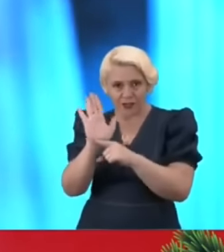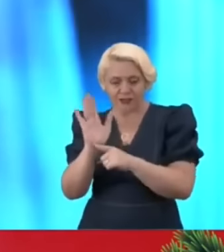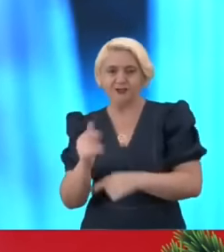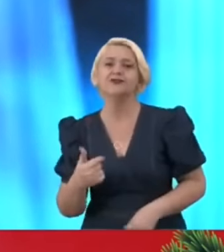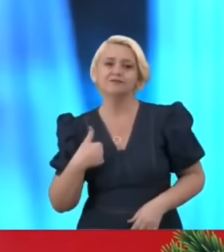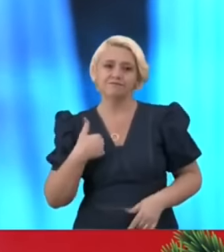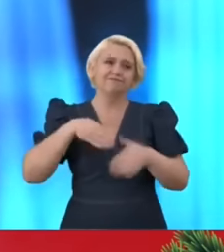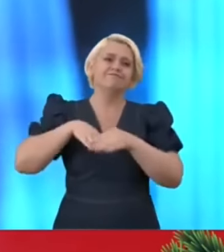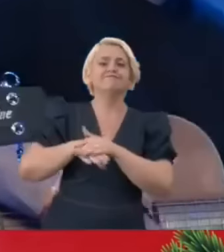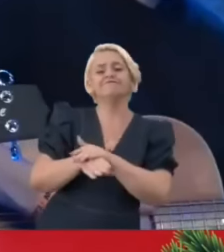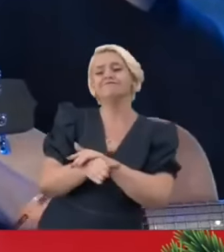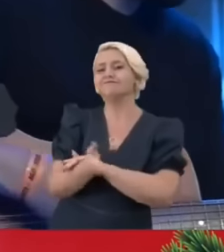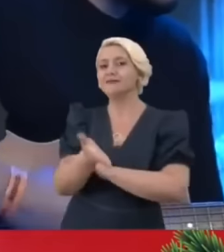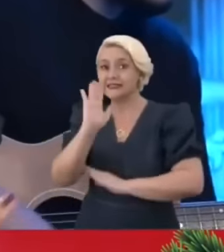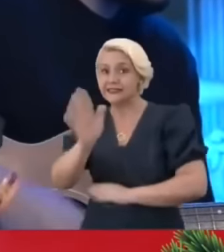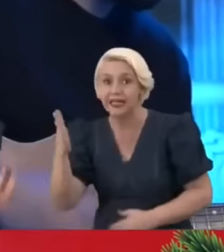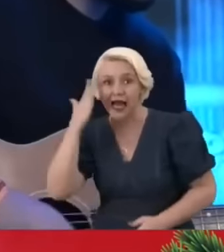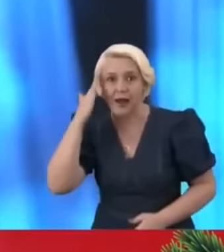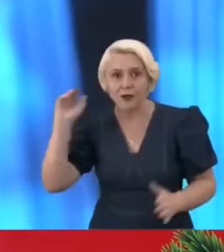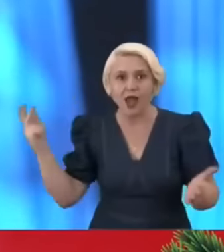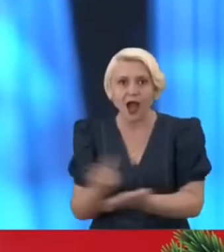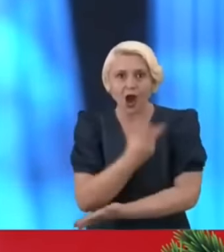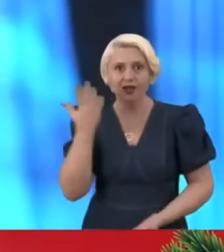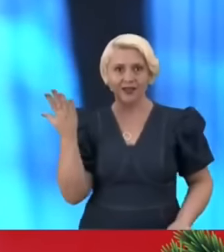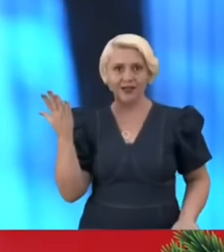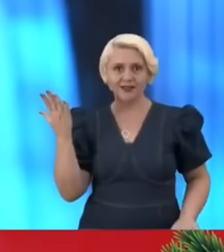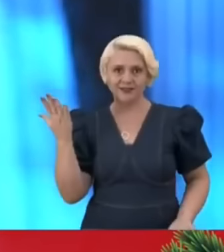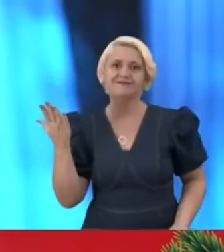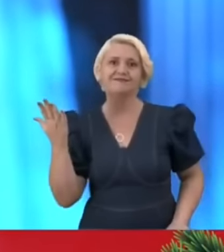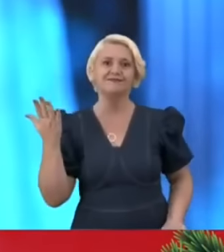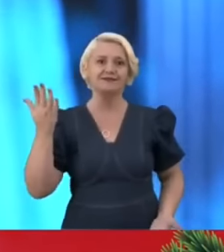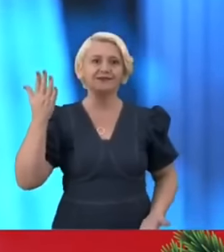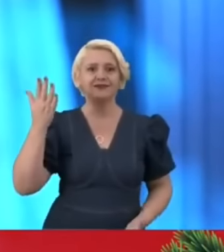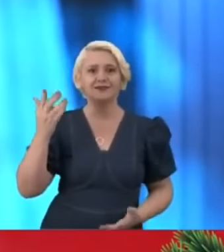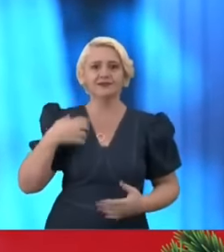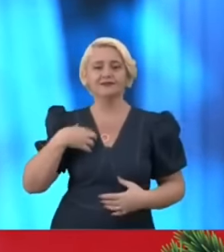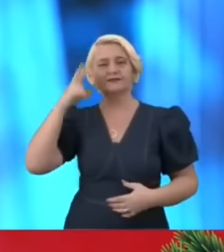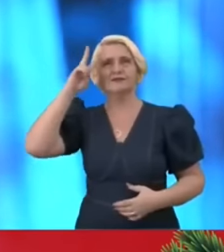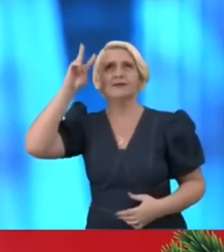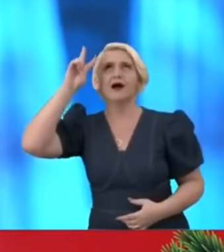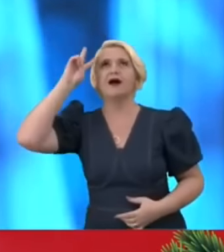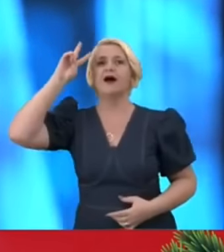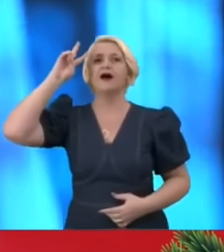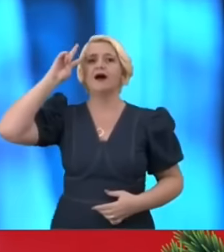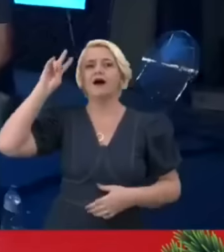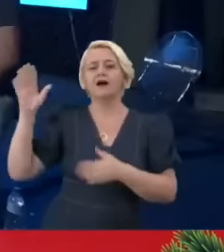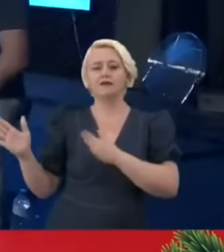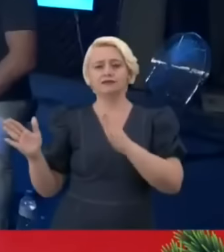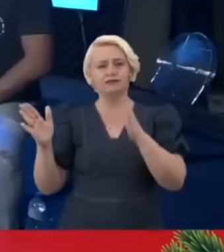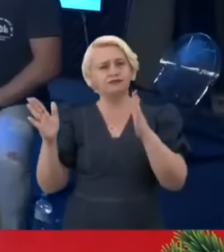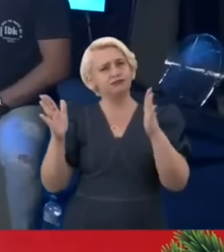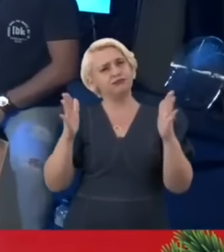de costume, sabe o que aconteceu? Aquela cena bem acabou comigo. Terceiro replay,